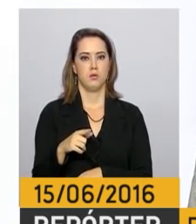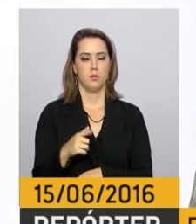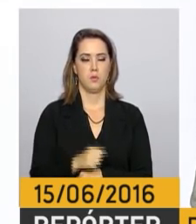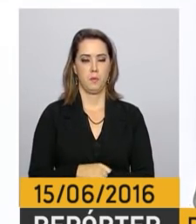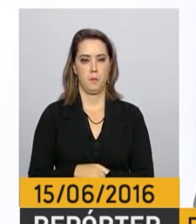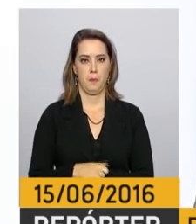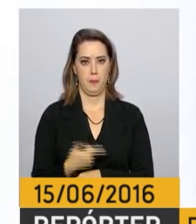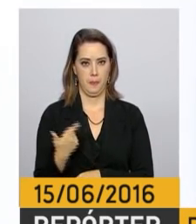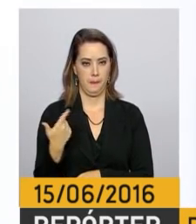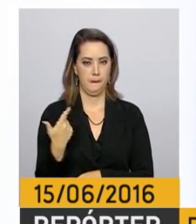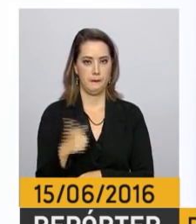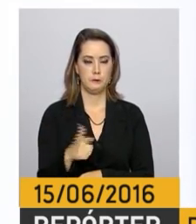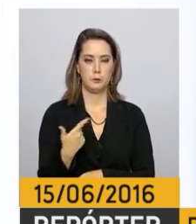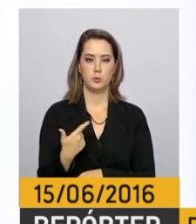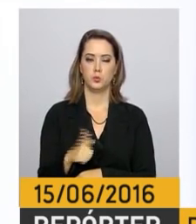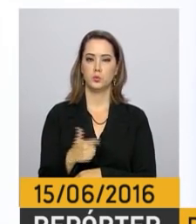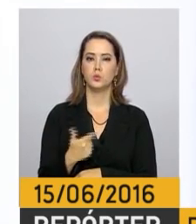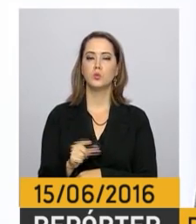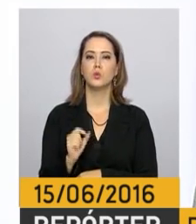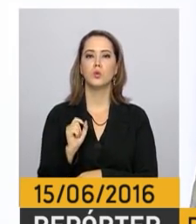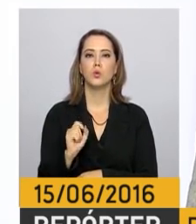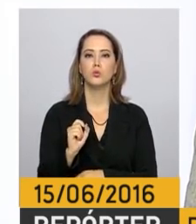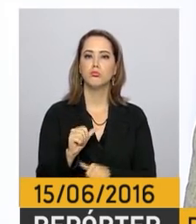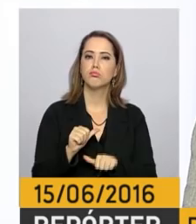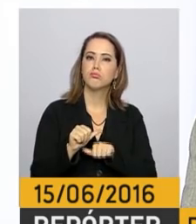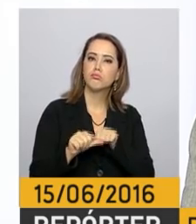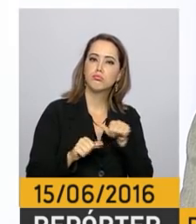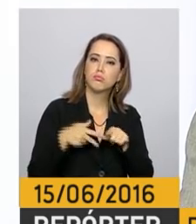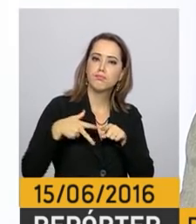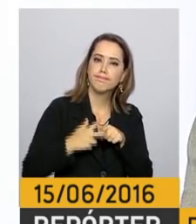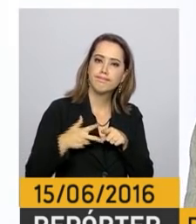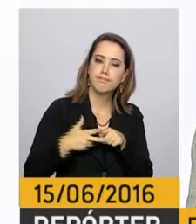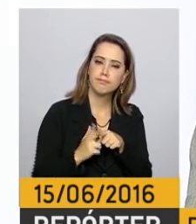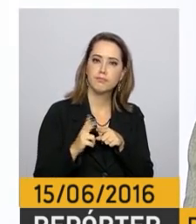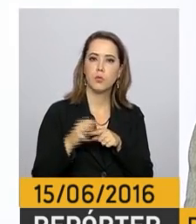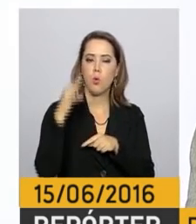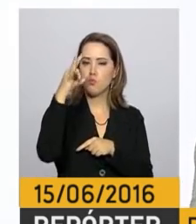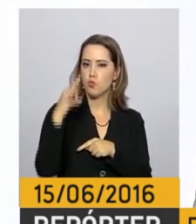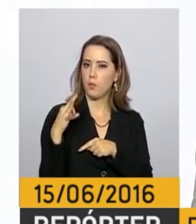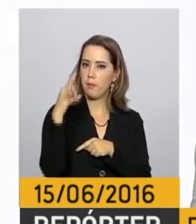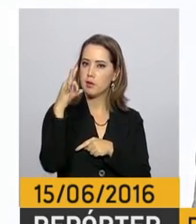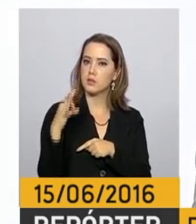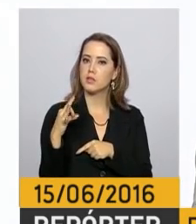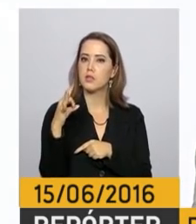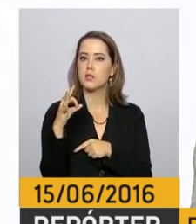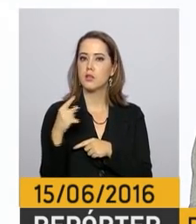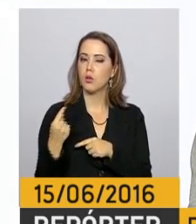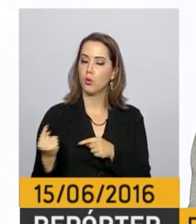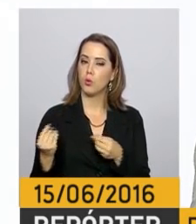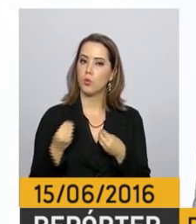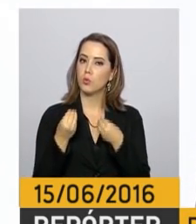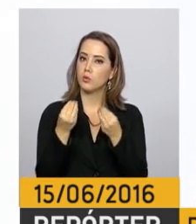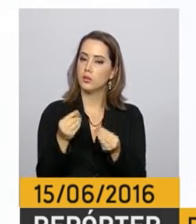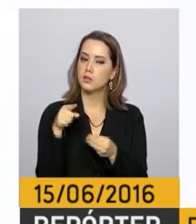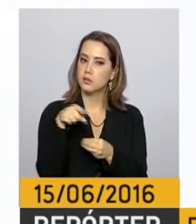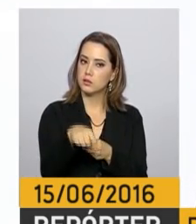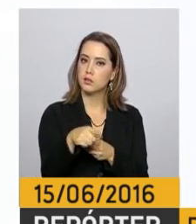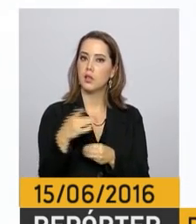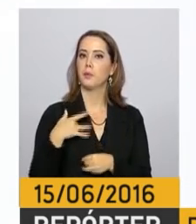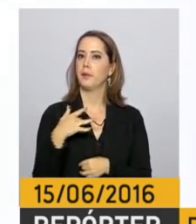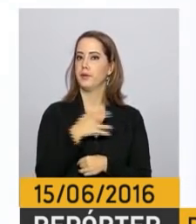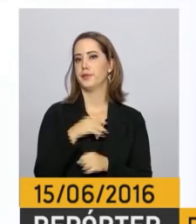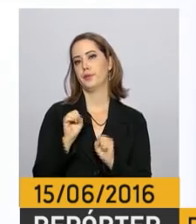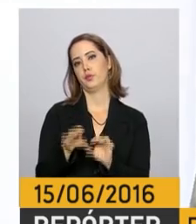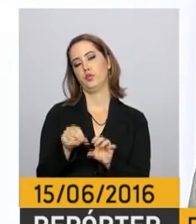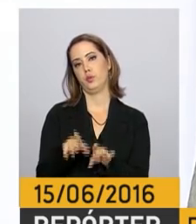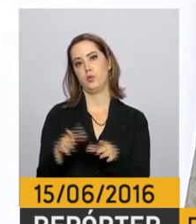não, desculpe, disse que não haveria modificação dos percentuais destinados a essas duas áreas. E agora a PEC tá